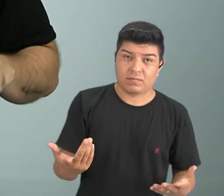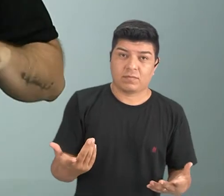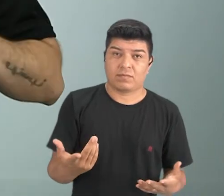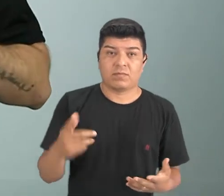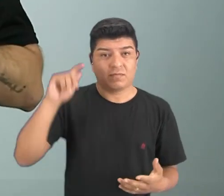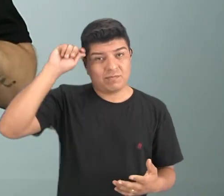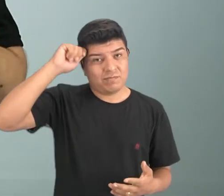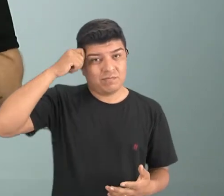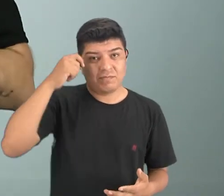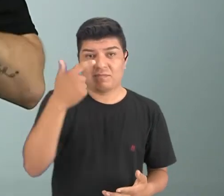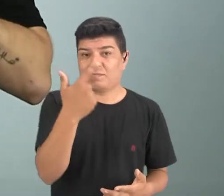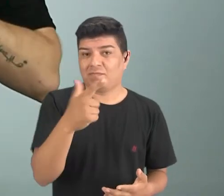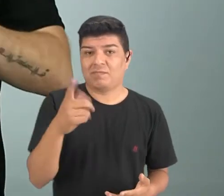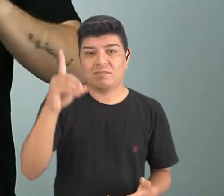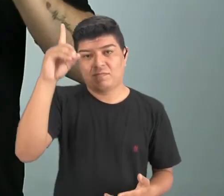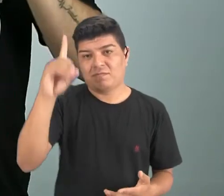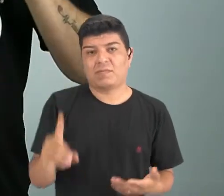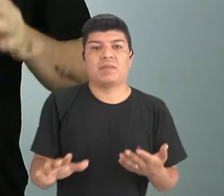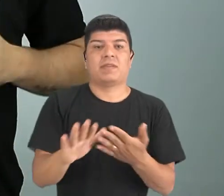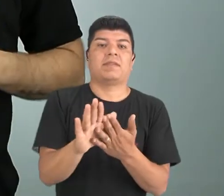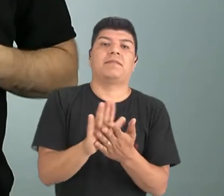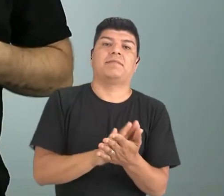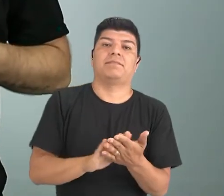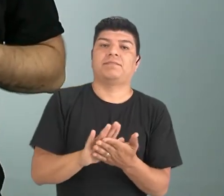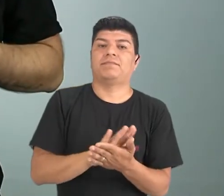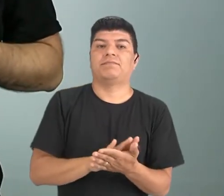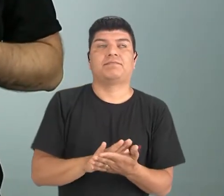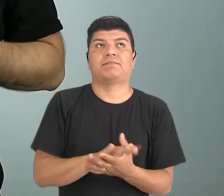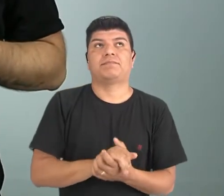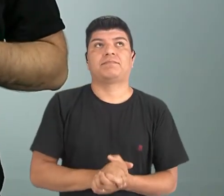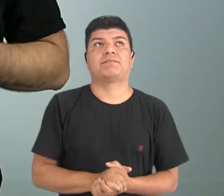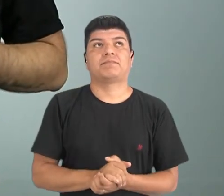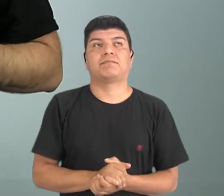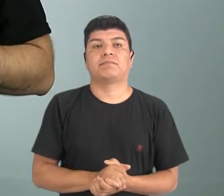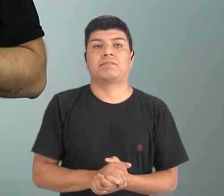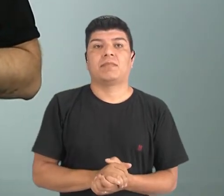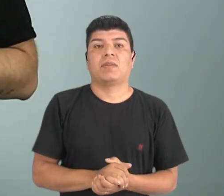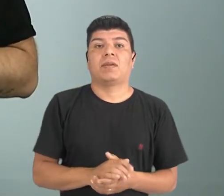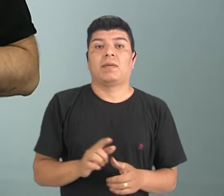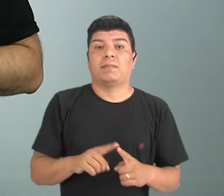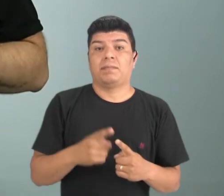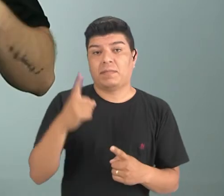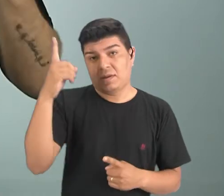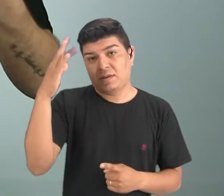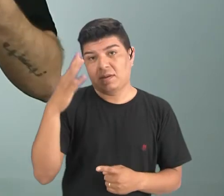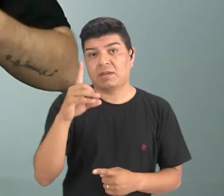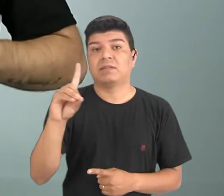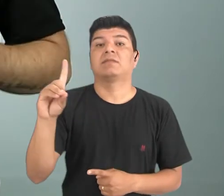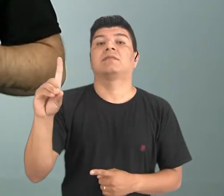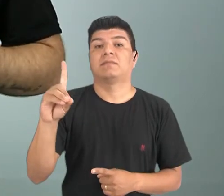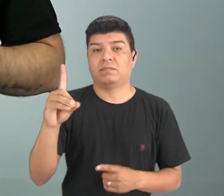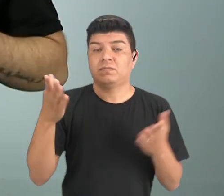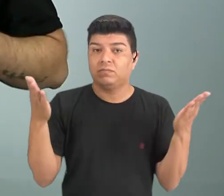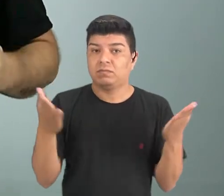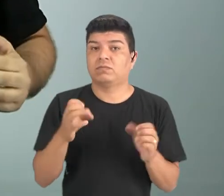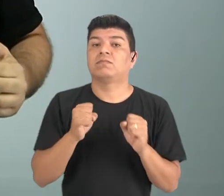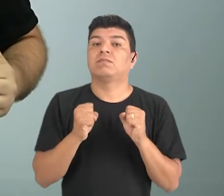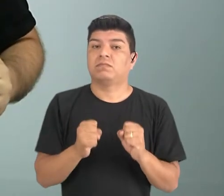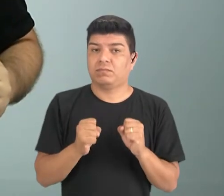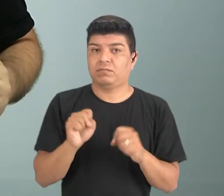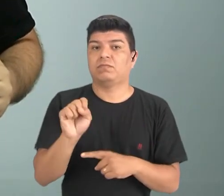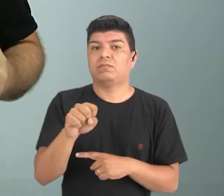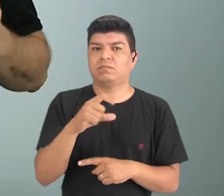os negros não tinham direito de nada. Mas, graças a Deus, hoje eles podem sim. Ainda